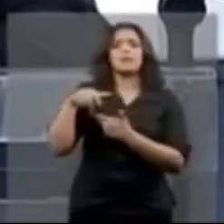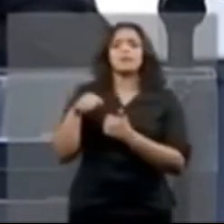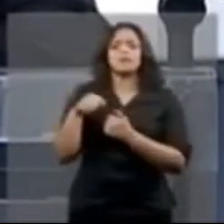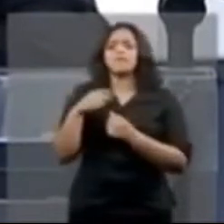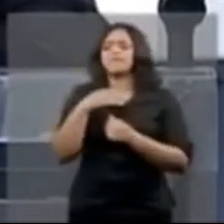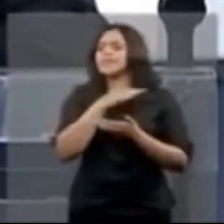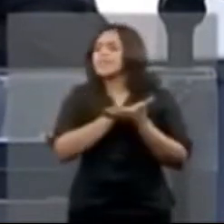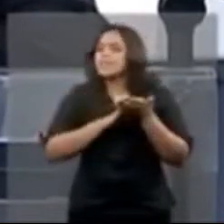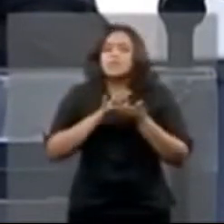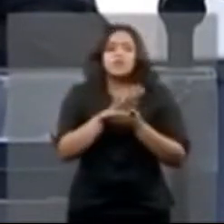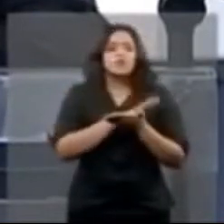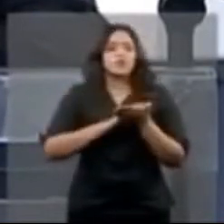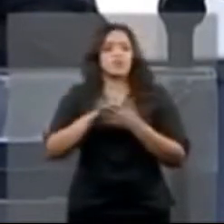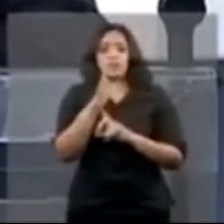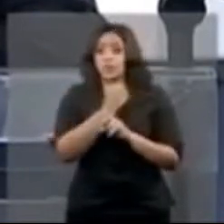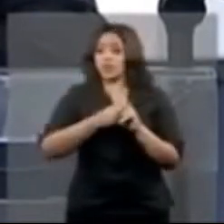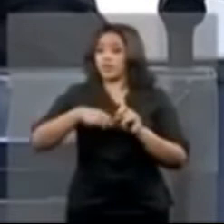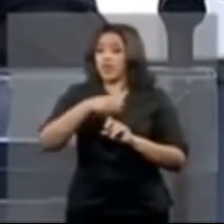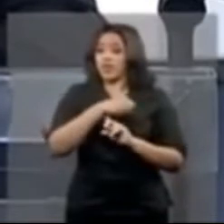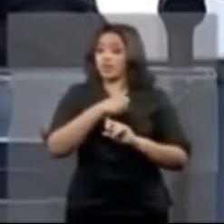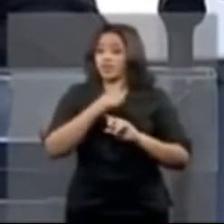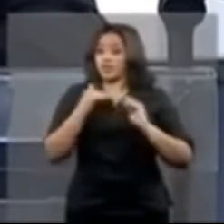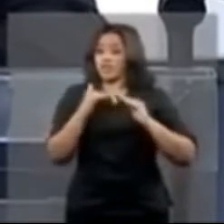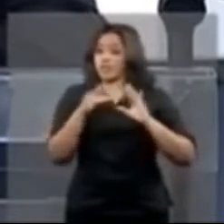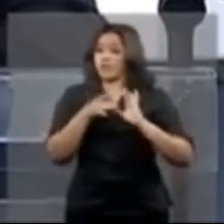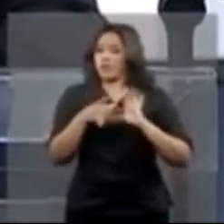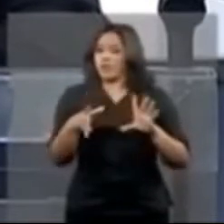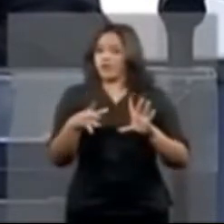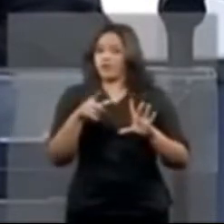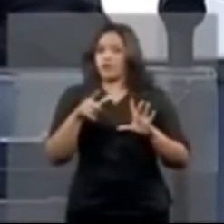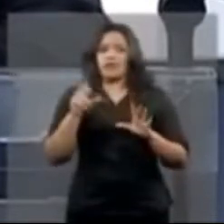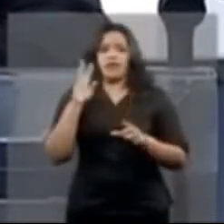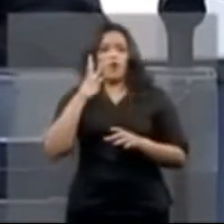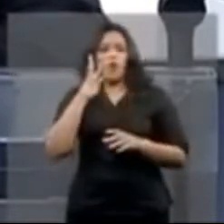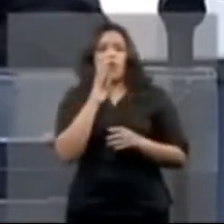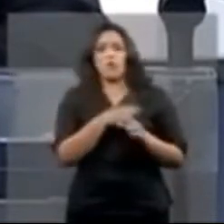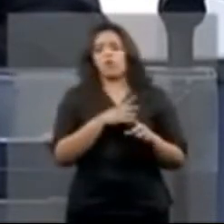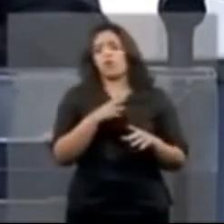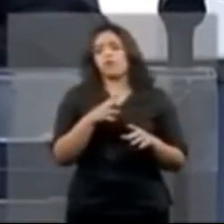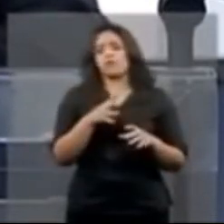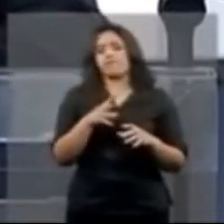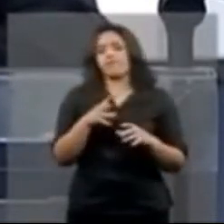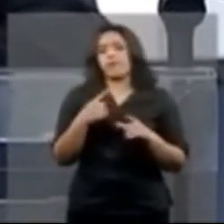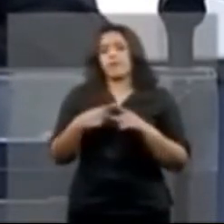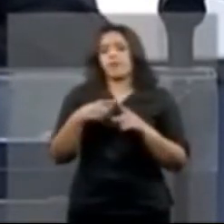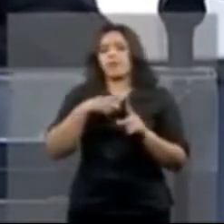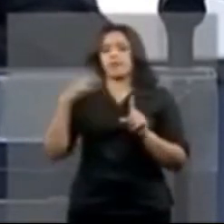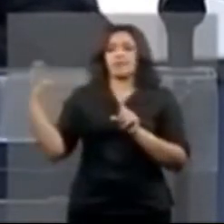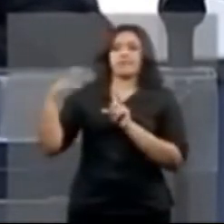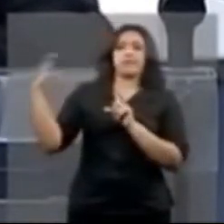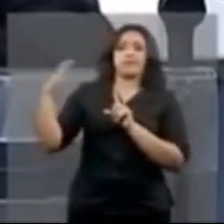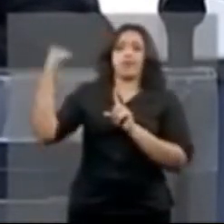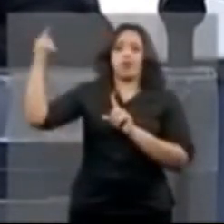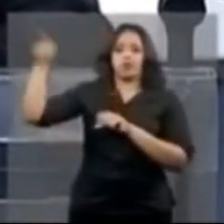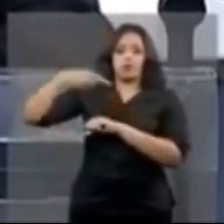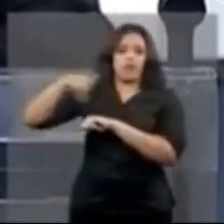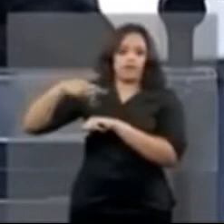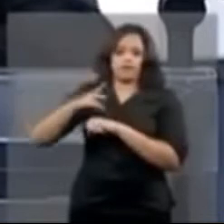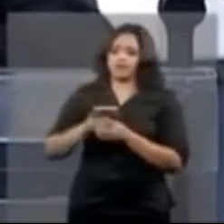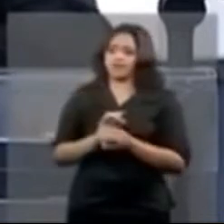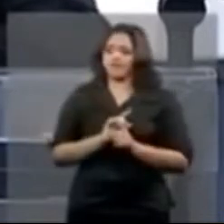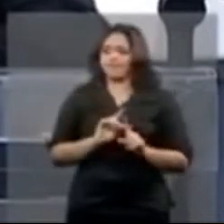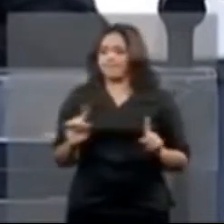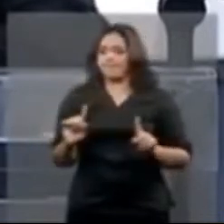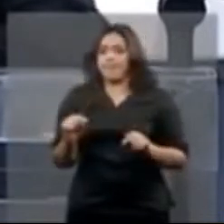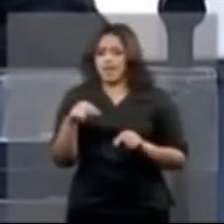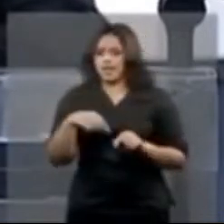democrática está condenada e obrigada a legalizar o aborto por pressões externas. Poderá mostrar que